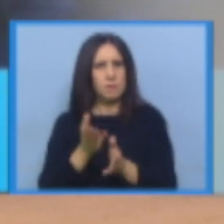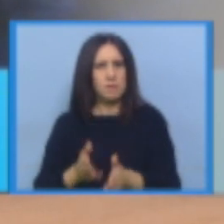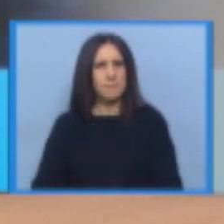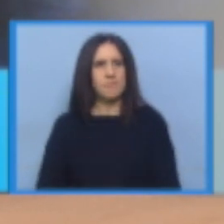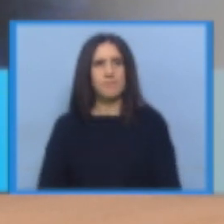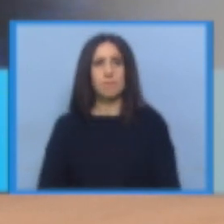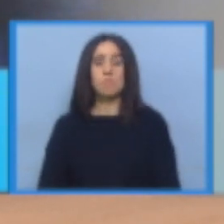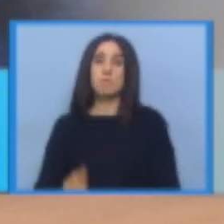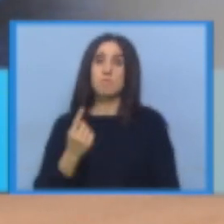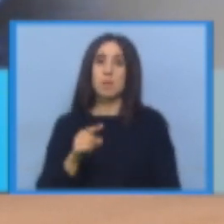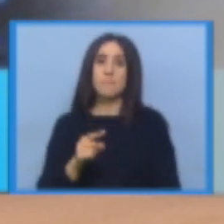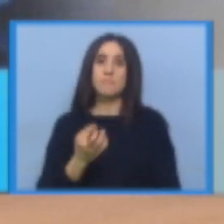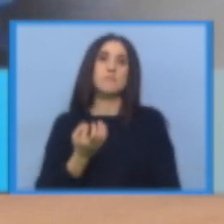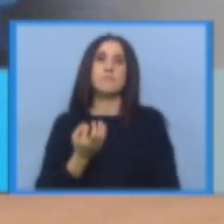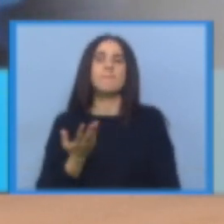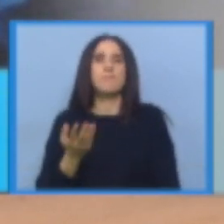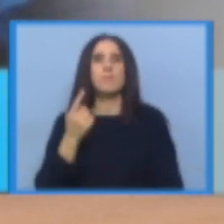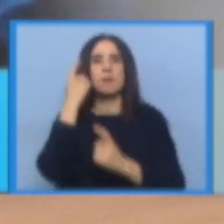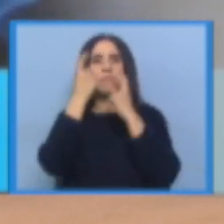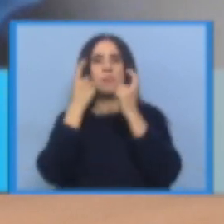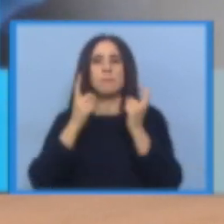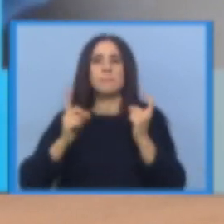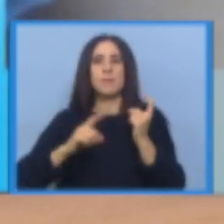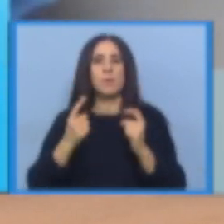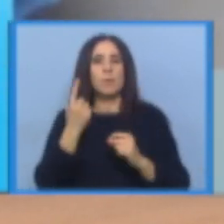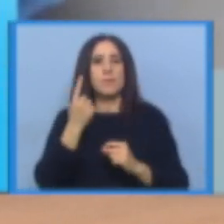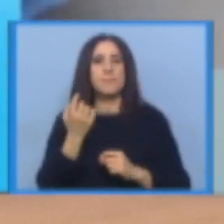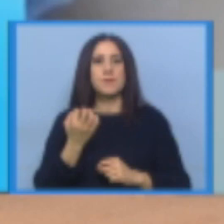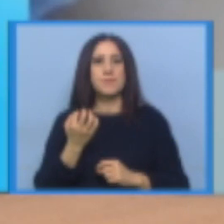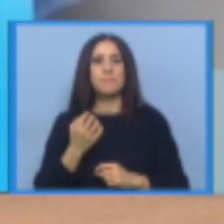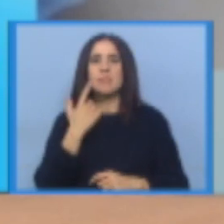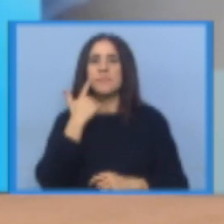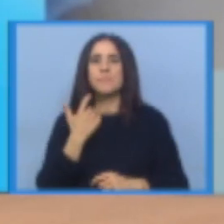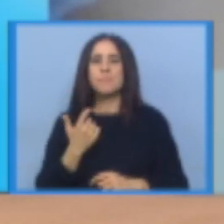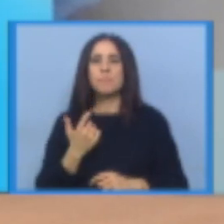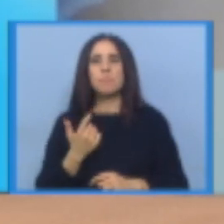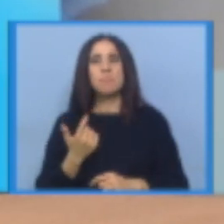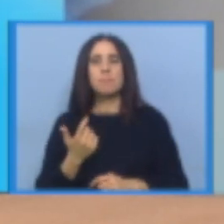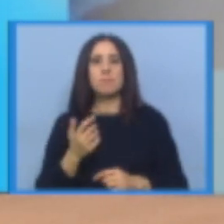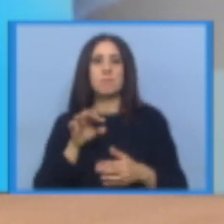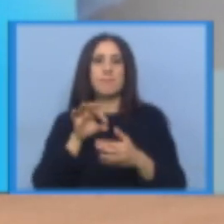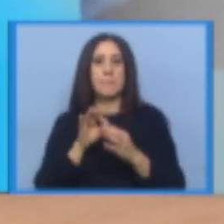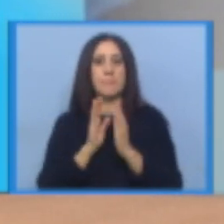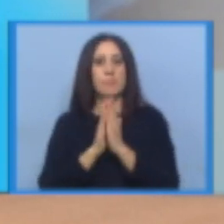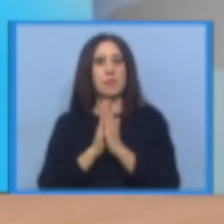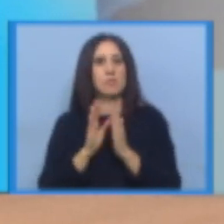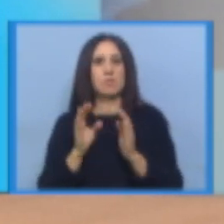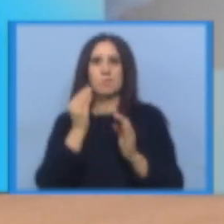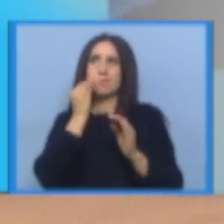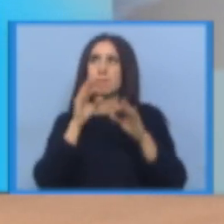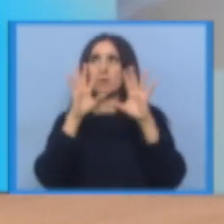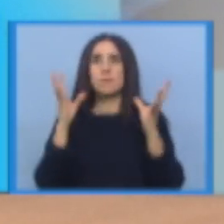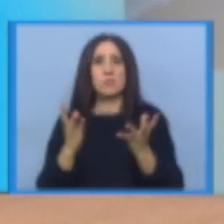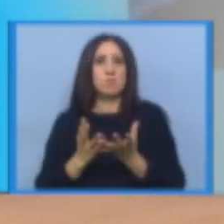é evidente que uma das questões que temos refletido muitíssimo e talvez seja a nível da Igreja Universal